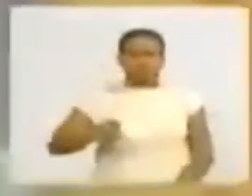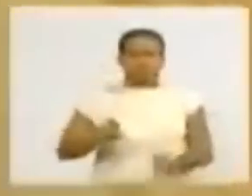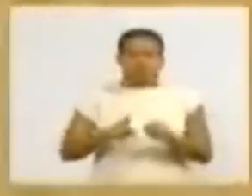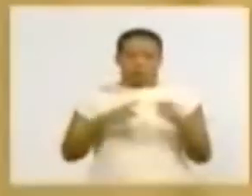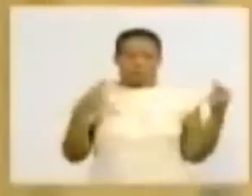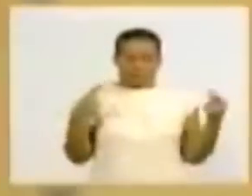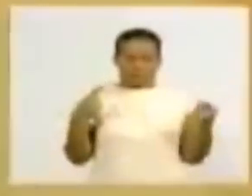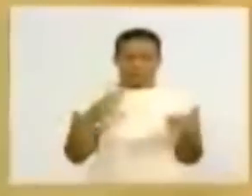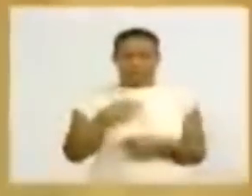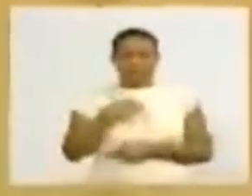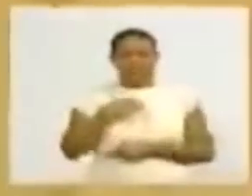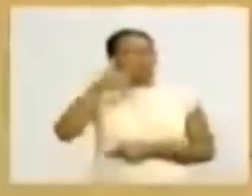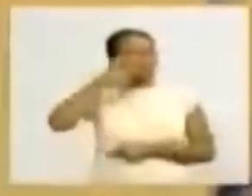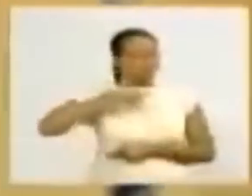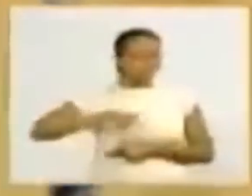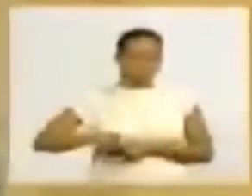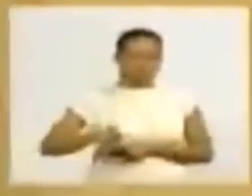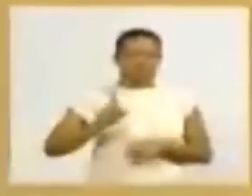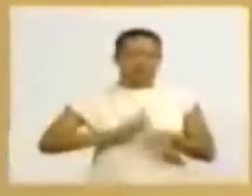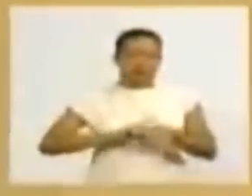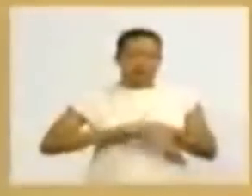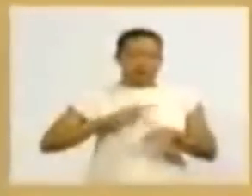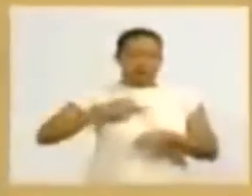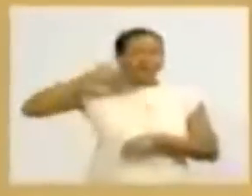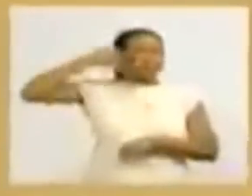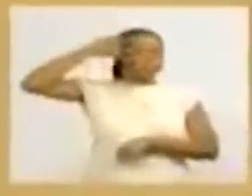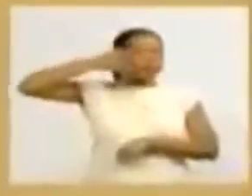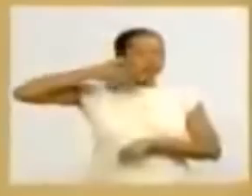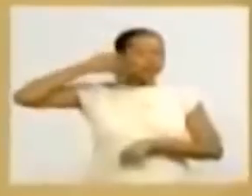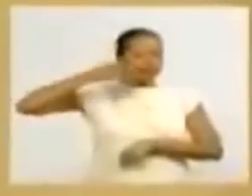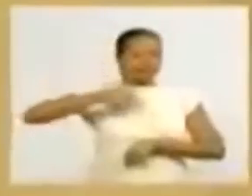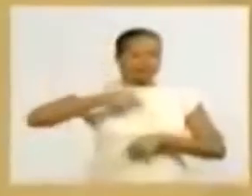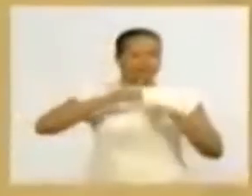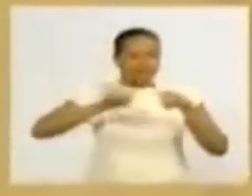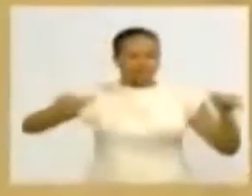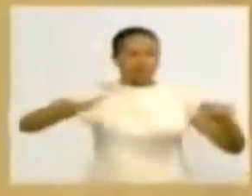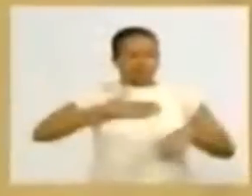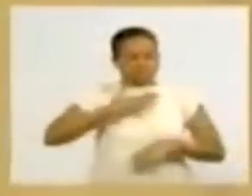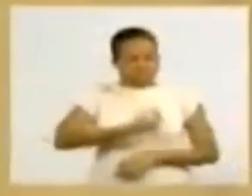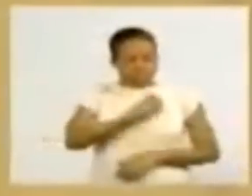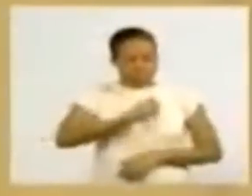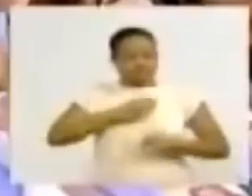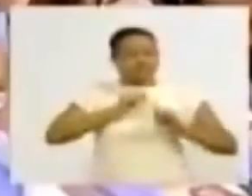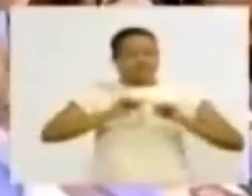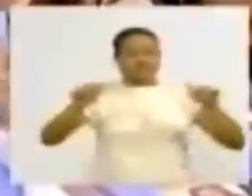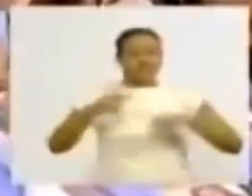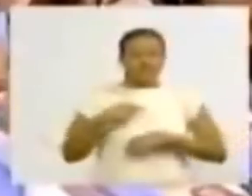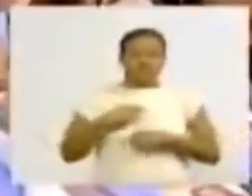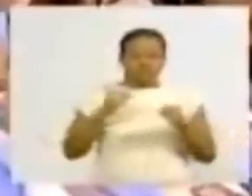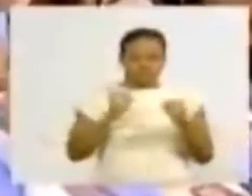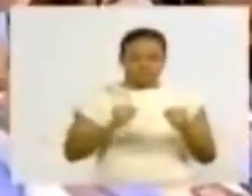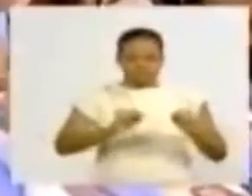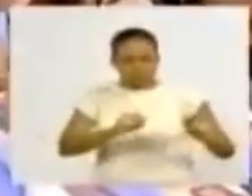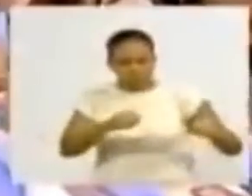Mas eu tenho a possibilidade, com a minha pregação, com a minha vida, com o meu jeito de ser, fazer de tudo para que o seu